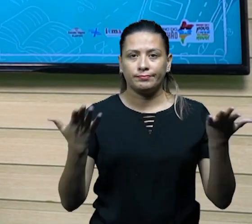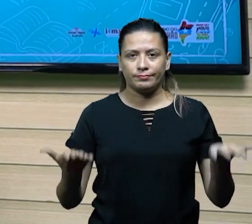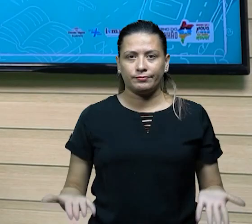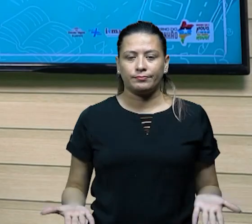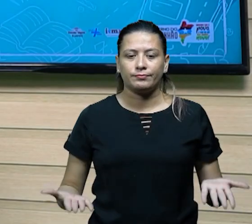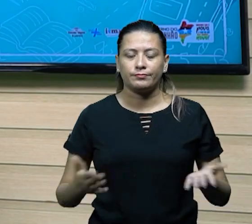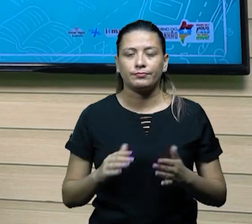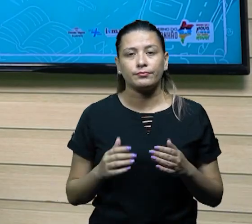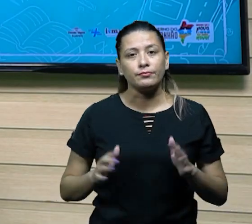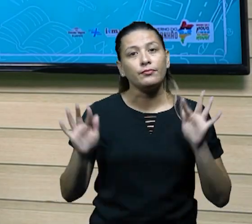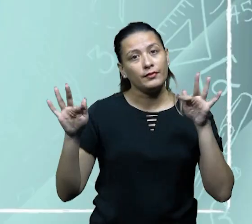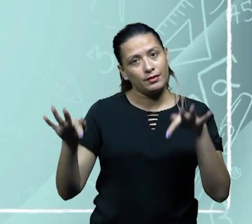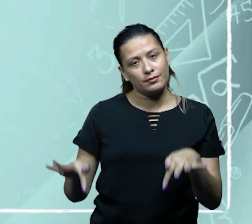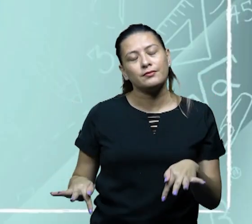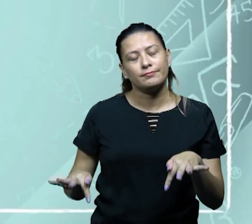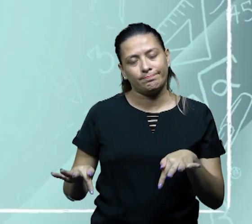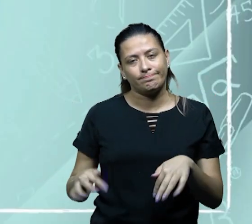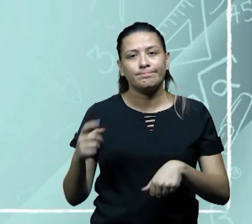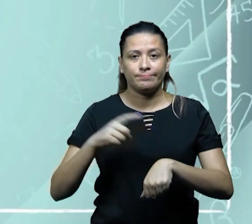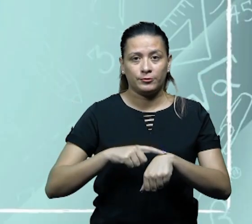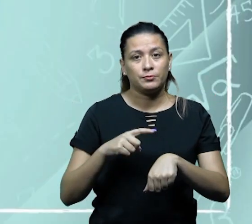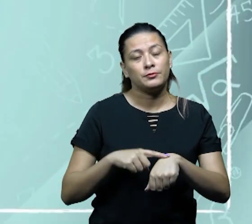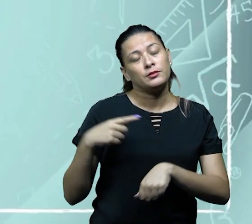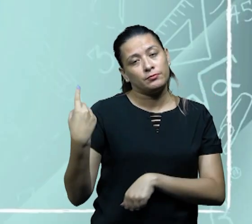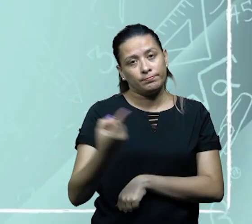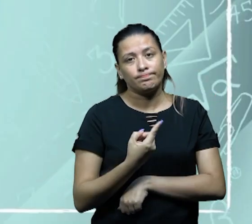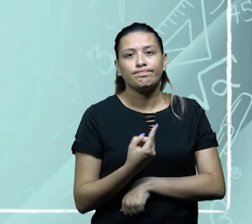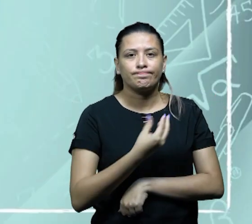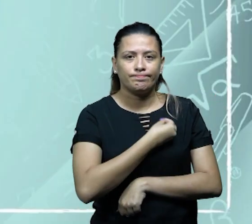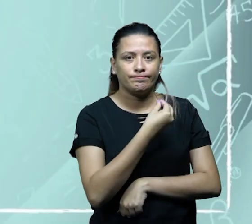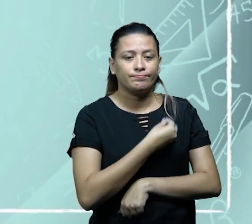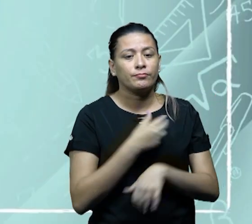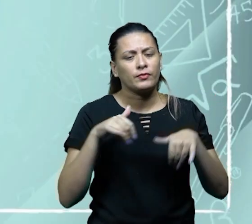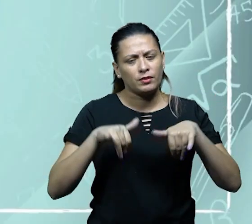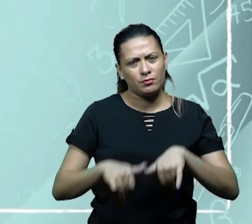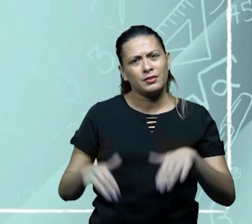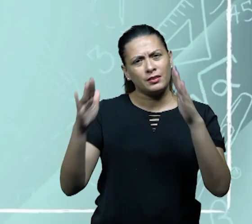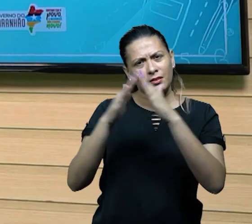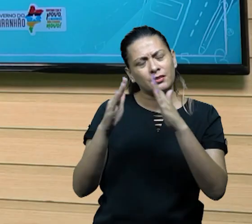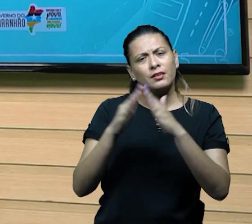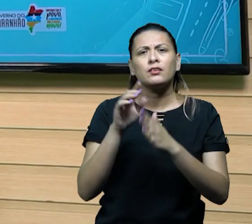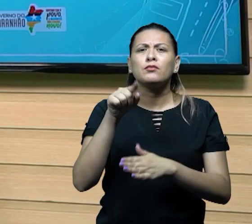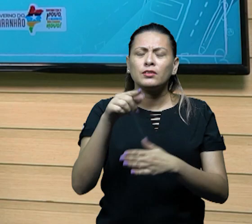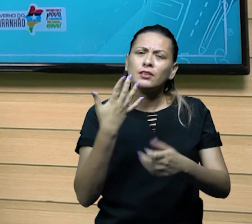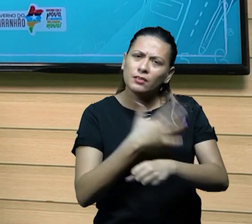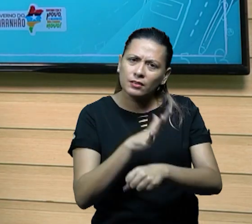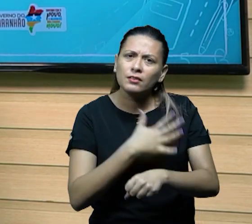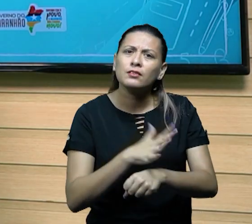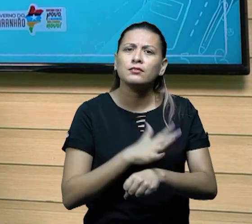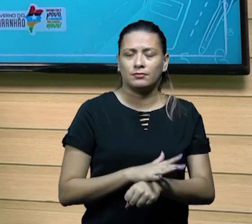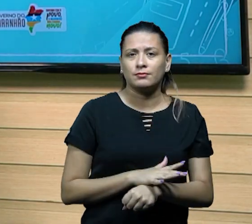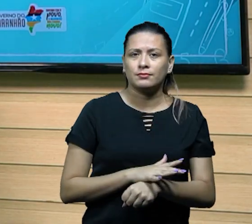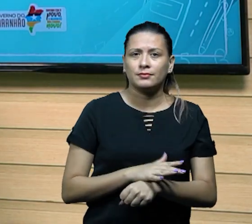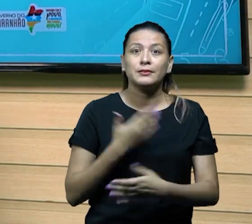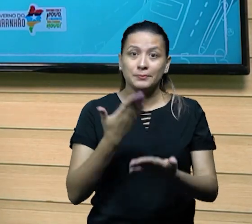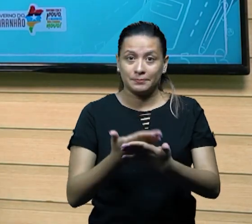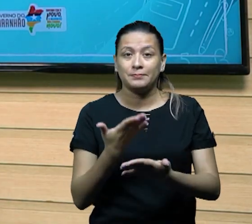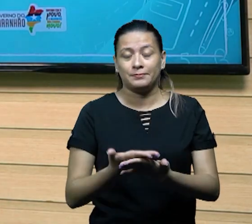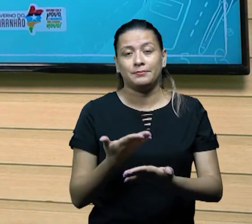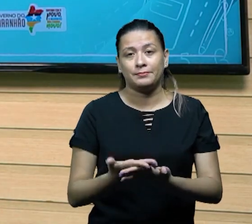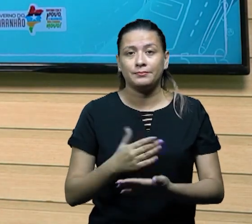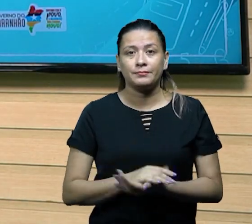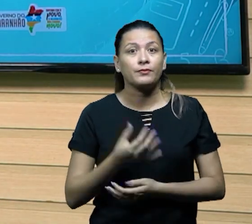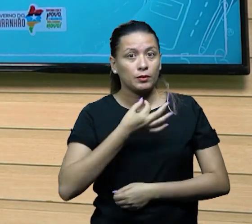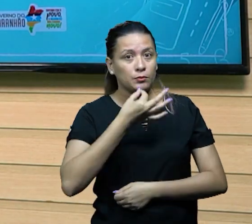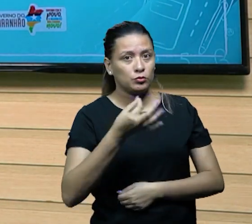retorno bem maior. Eu finalizo esse momento que nós estamos vivendo. Fique em casa, se capacite, você está treinando, você está